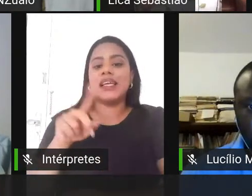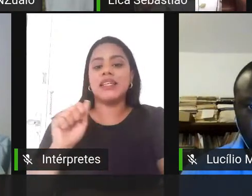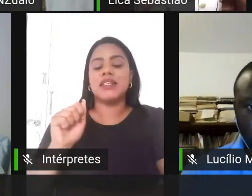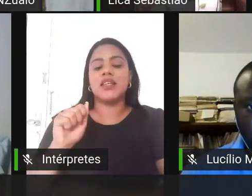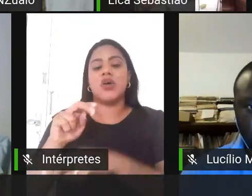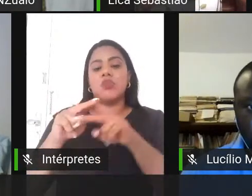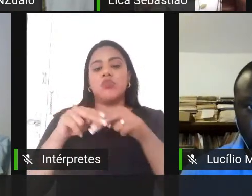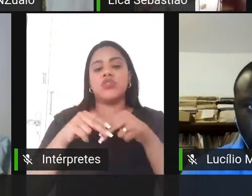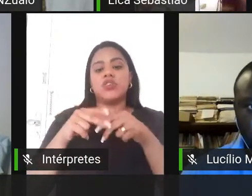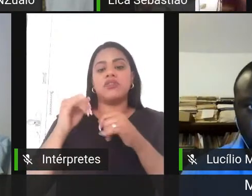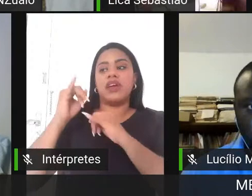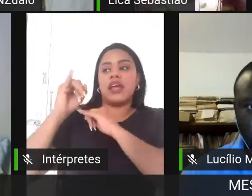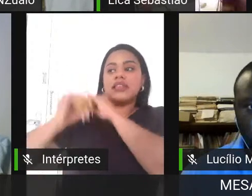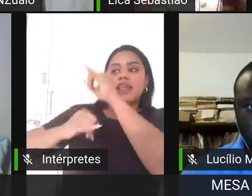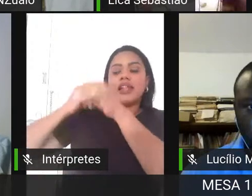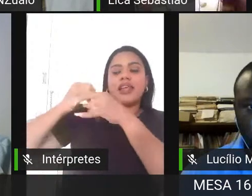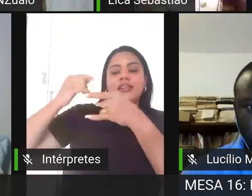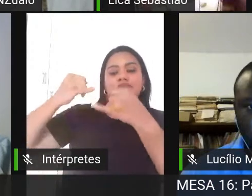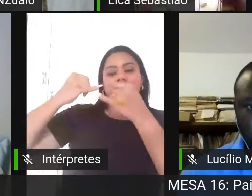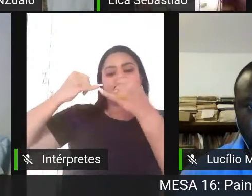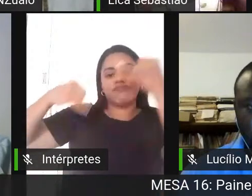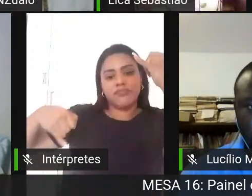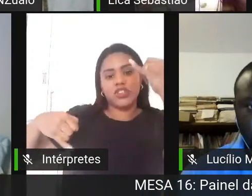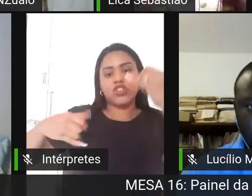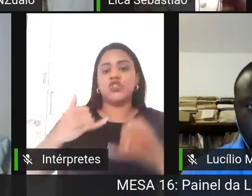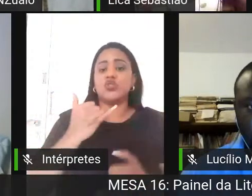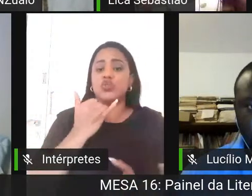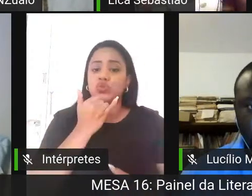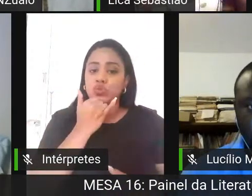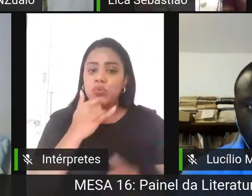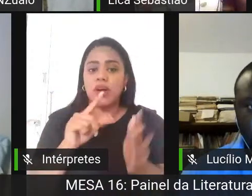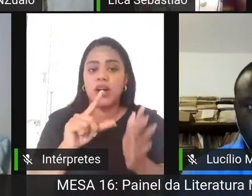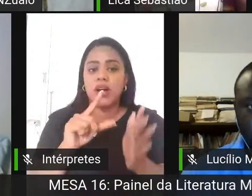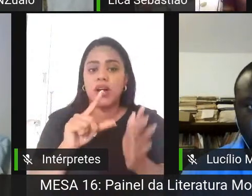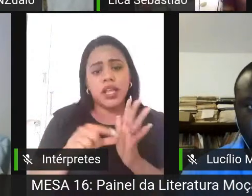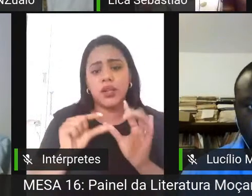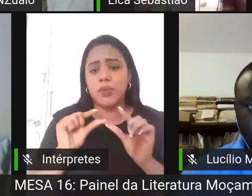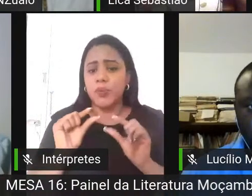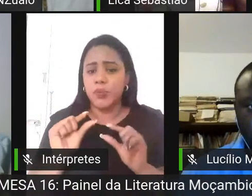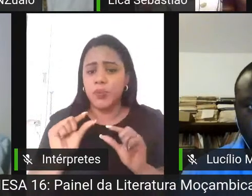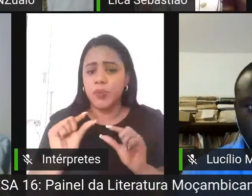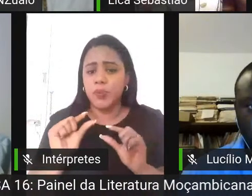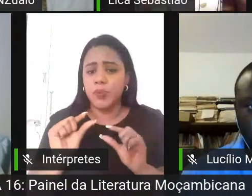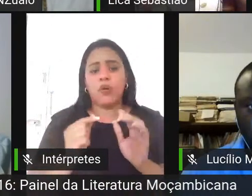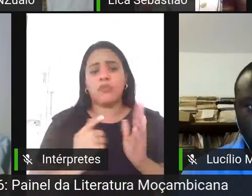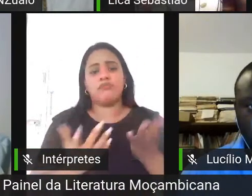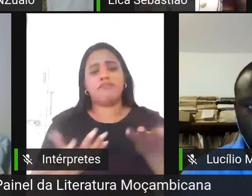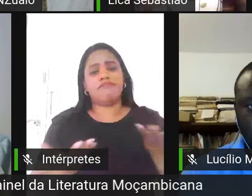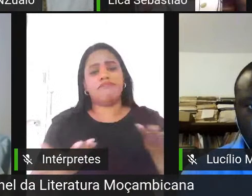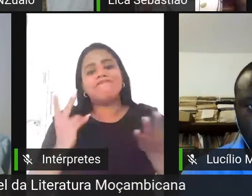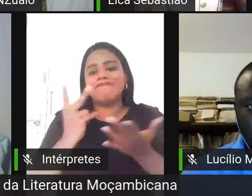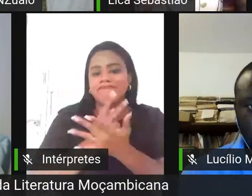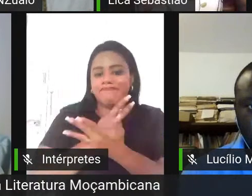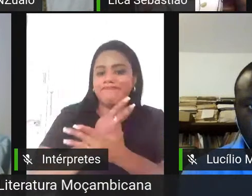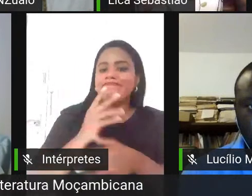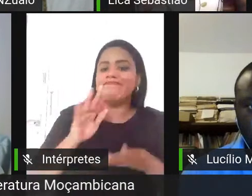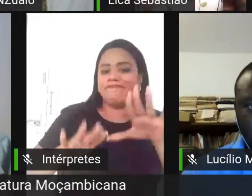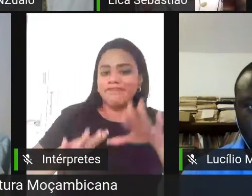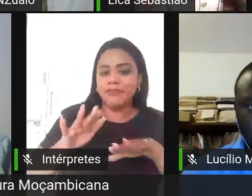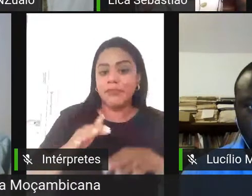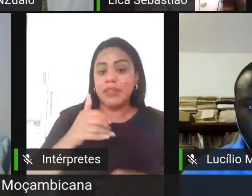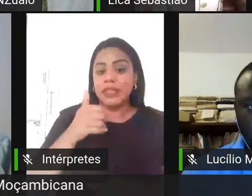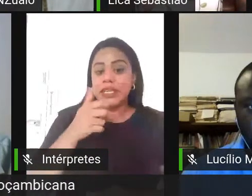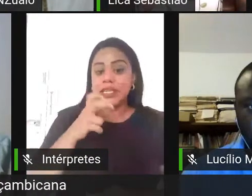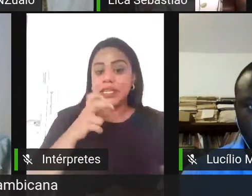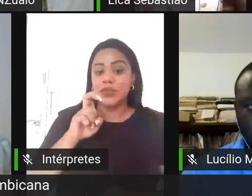desculpas pelo atraso, não foi nada propositado. 15 minutos antes, tentei entrar aqui, mas